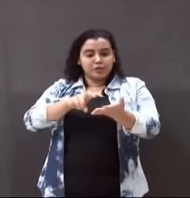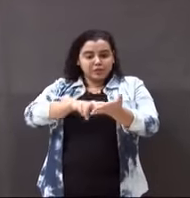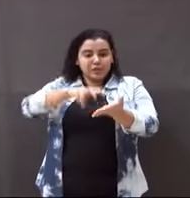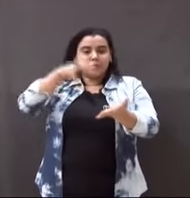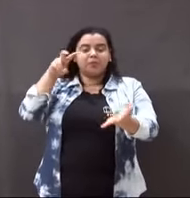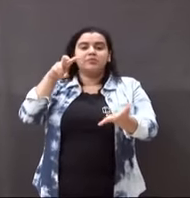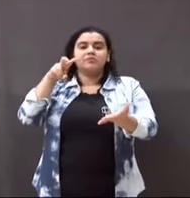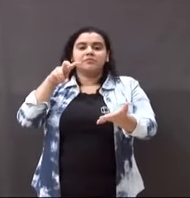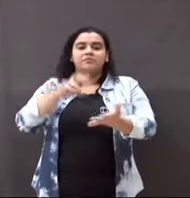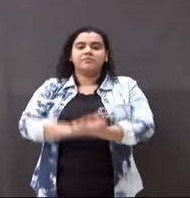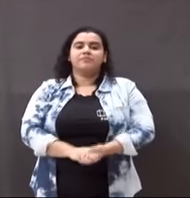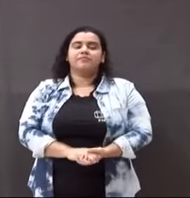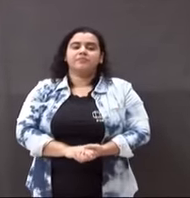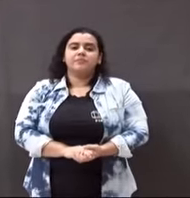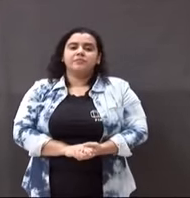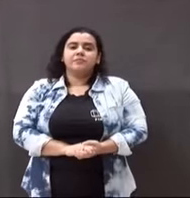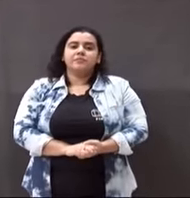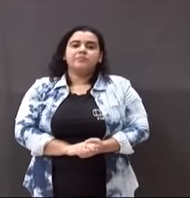Posso falar o que o céu está mandando?